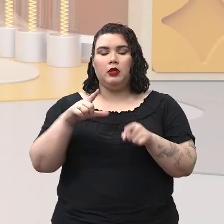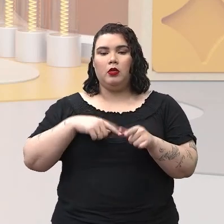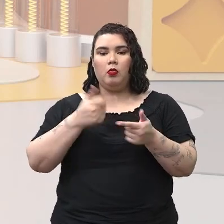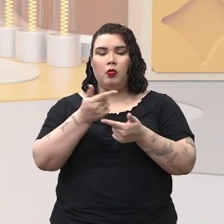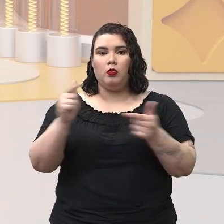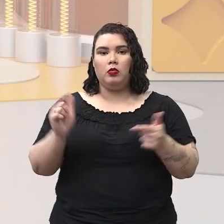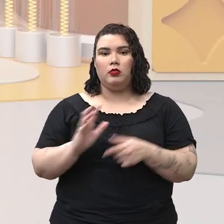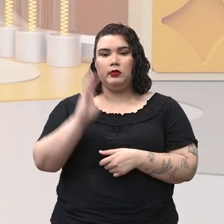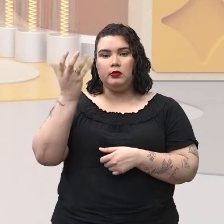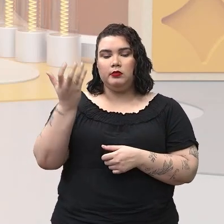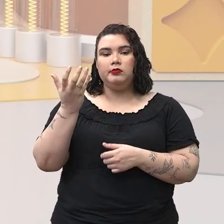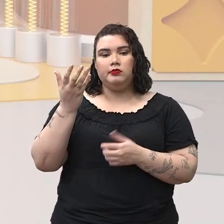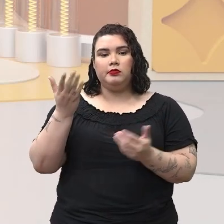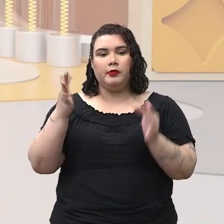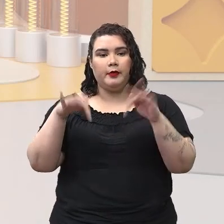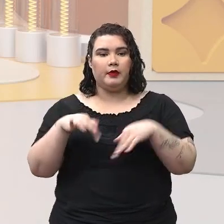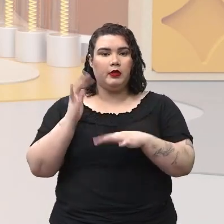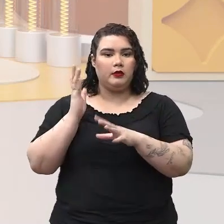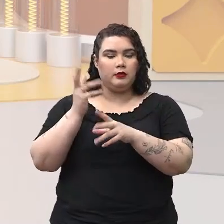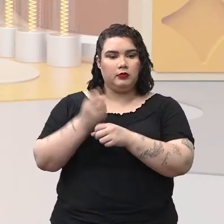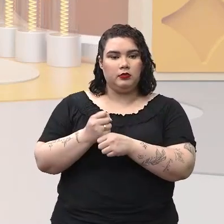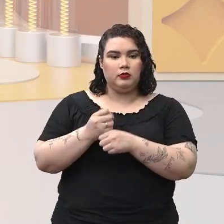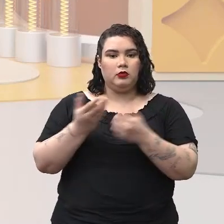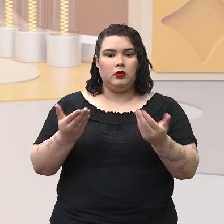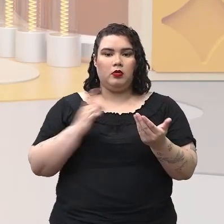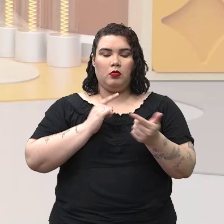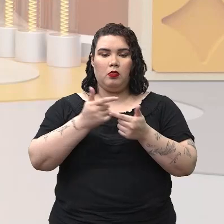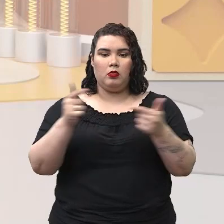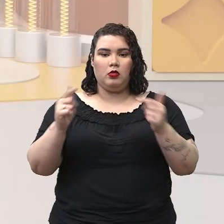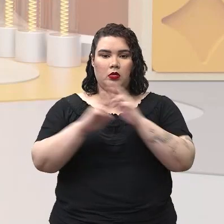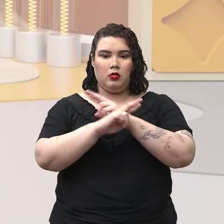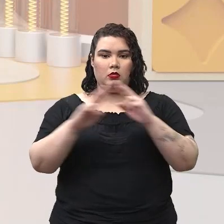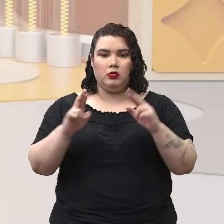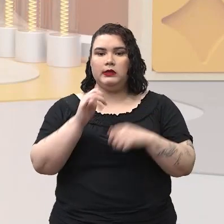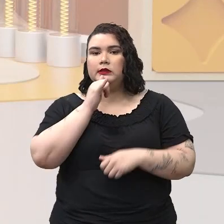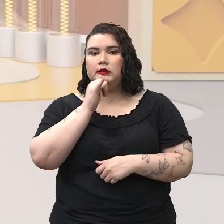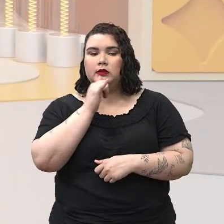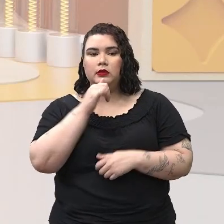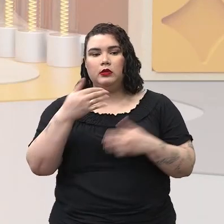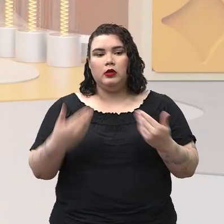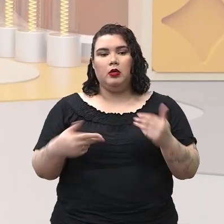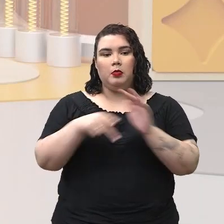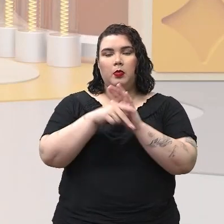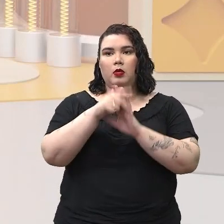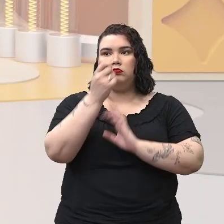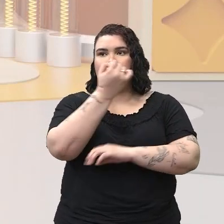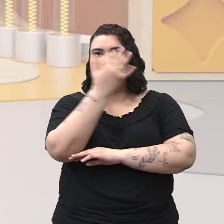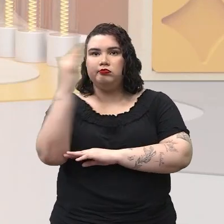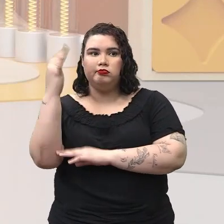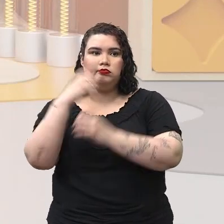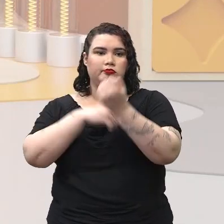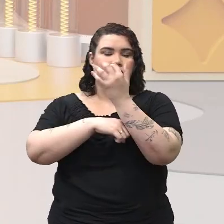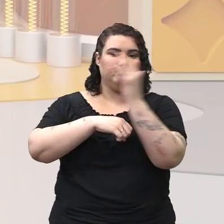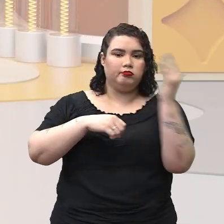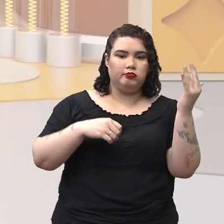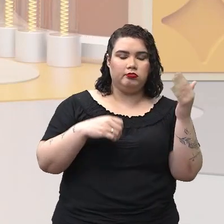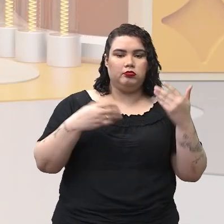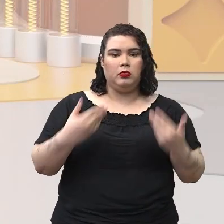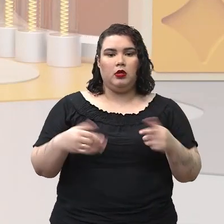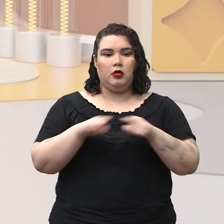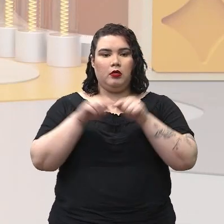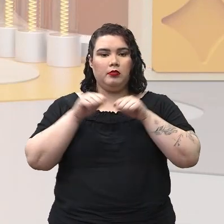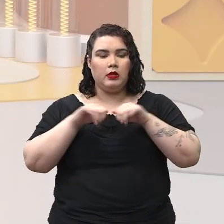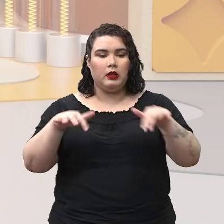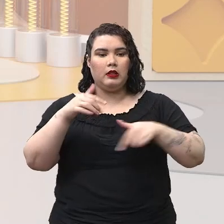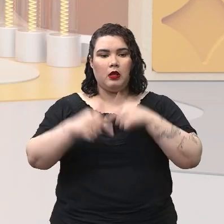ali, né, para finalizar essa nossa revisão, com outras causas relacionadas, por exemplo, à questão do meio ambiente, né, a questão da erradicação do